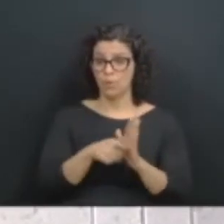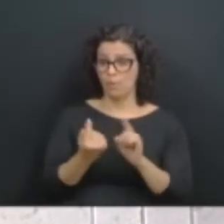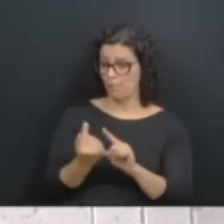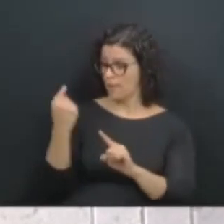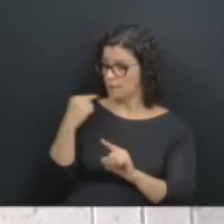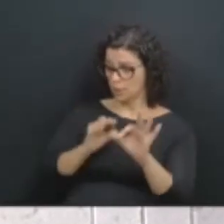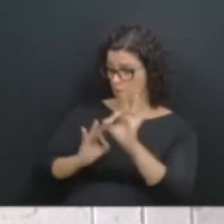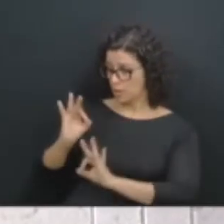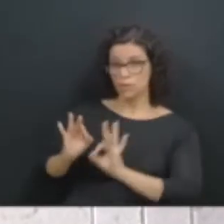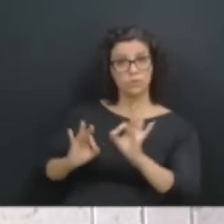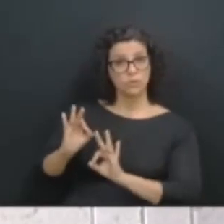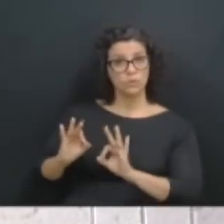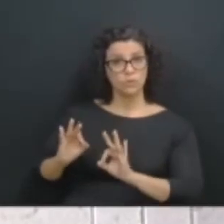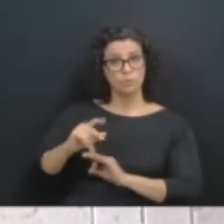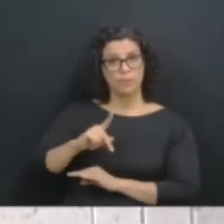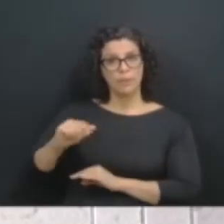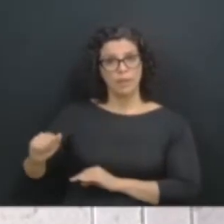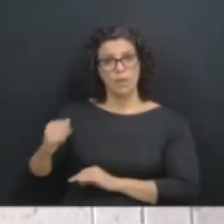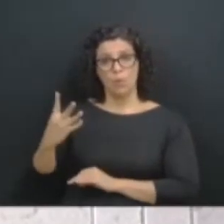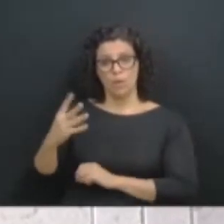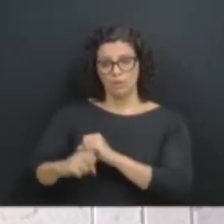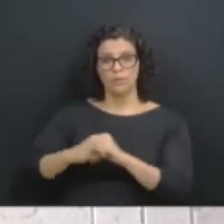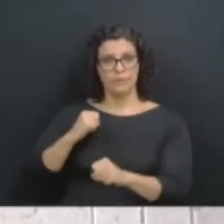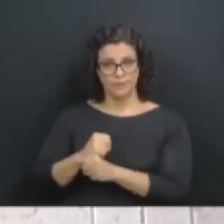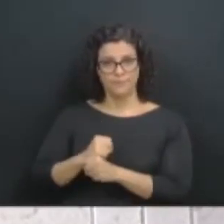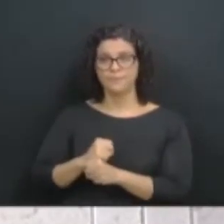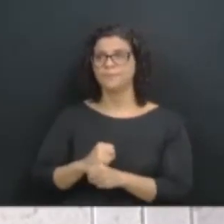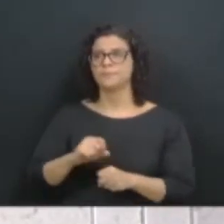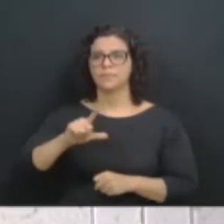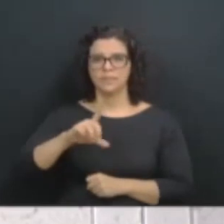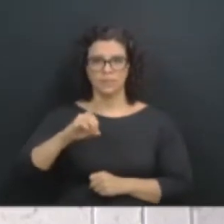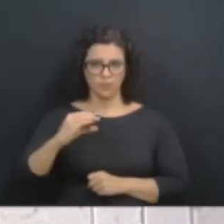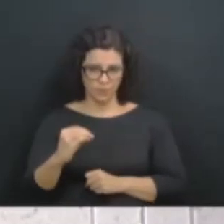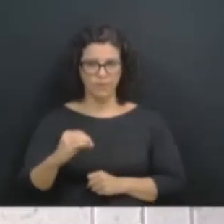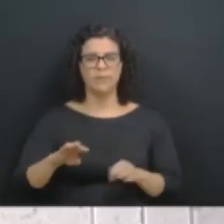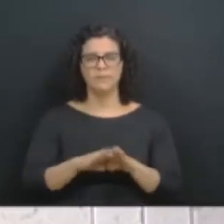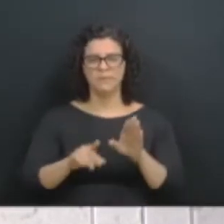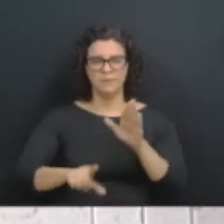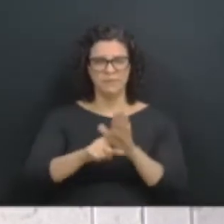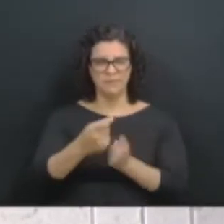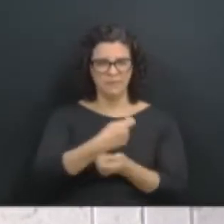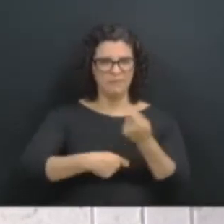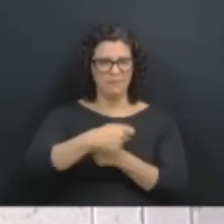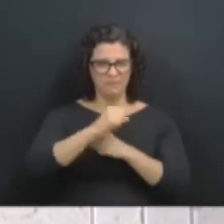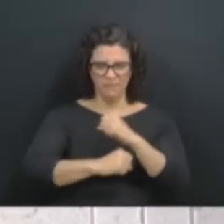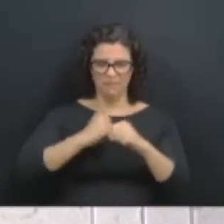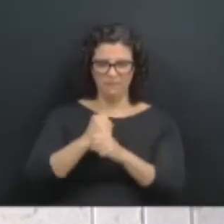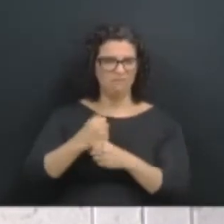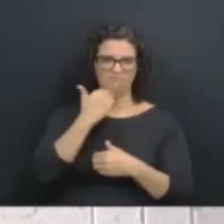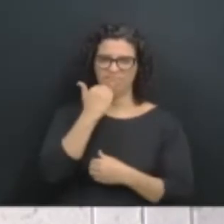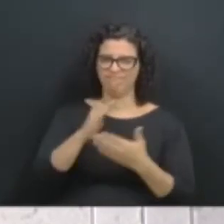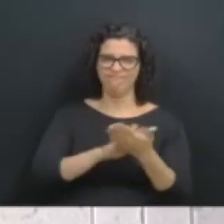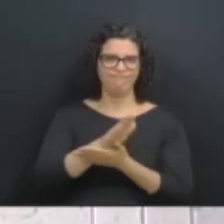estava planejado no PPA nos 4 últimos anos, na LDO ou na lei orçamentária anual não serve